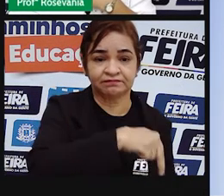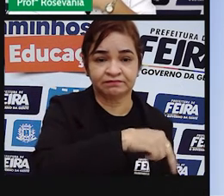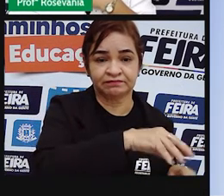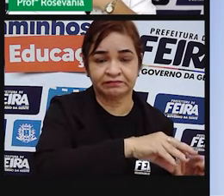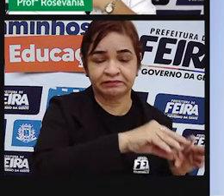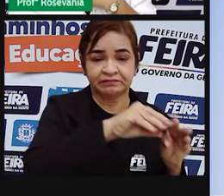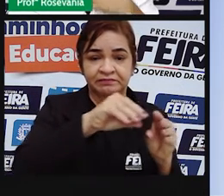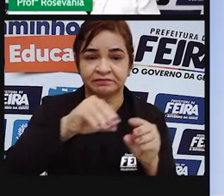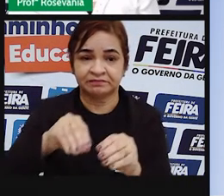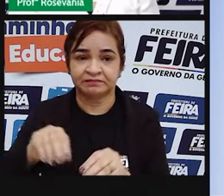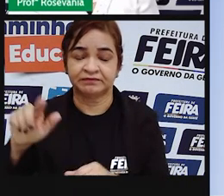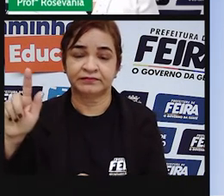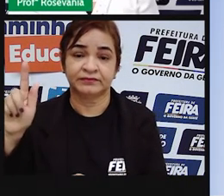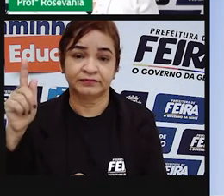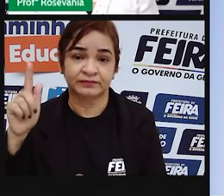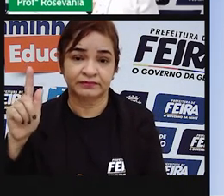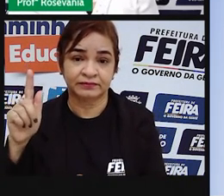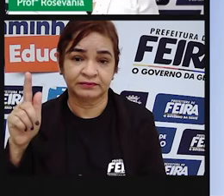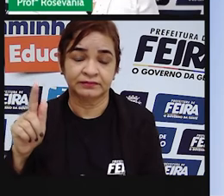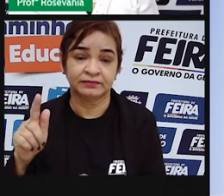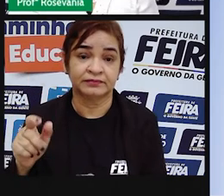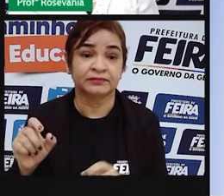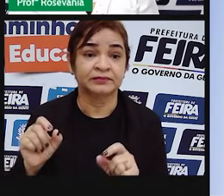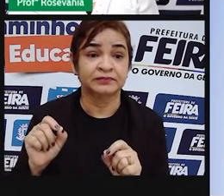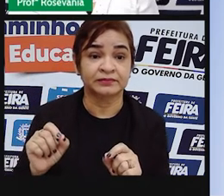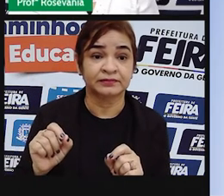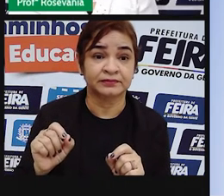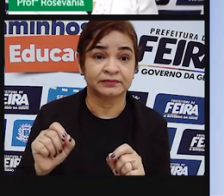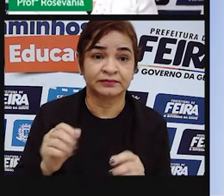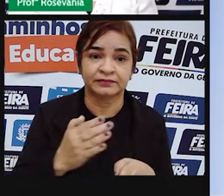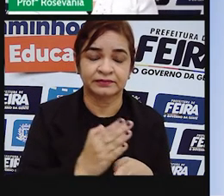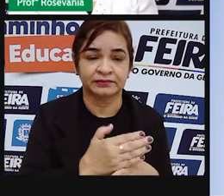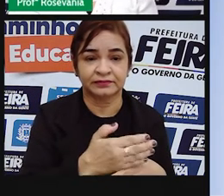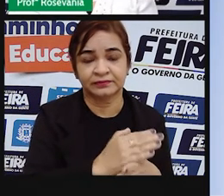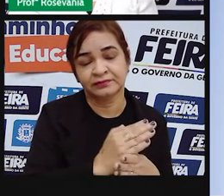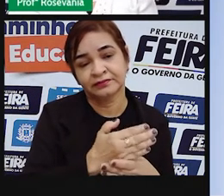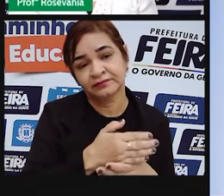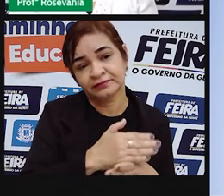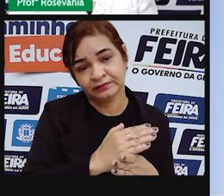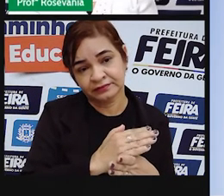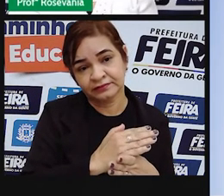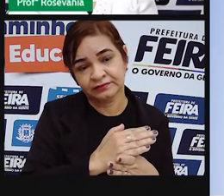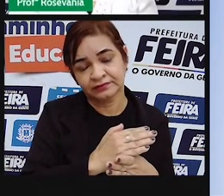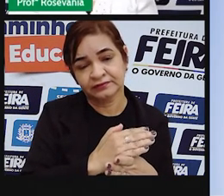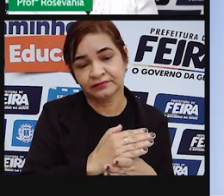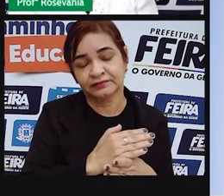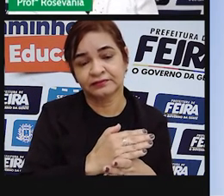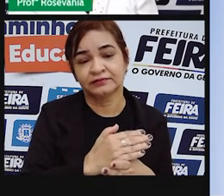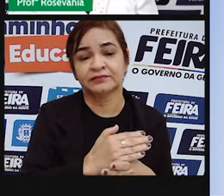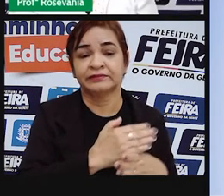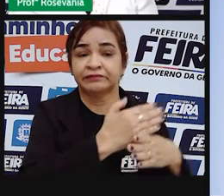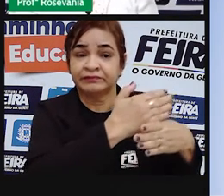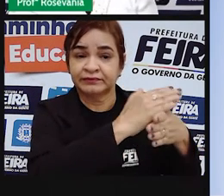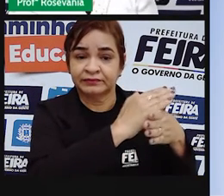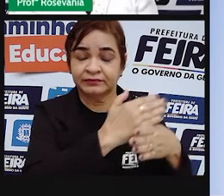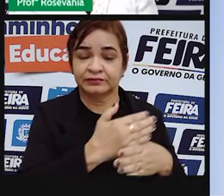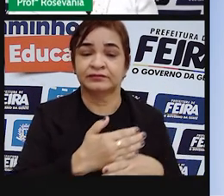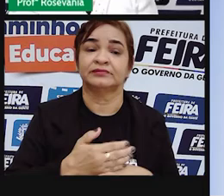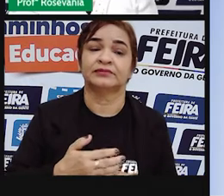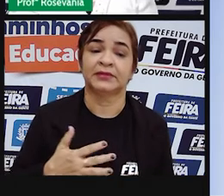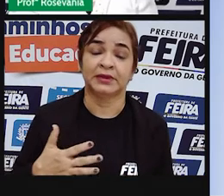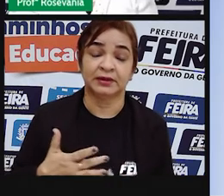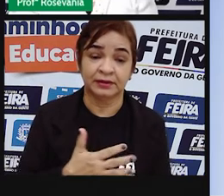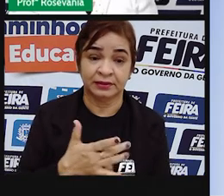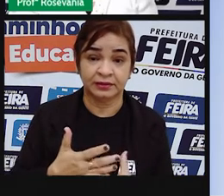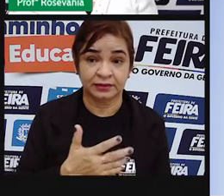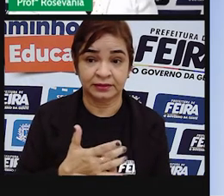uma vez né para Goiás em virtude da construção de Brasília e vocês sabem que a capital era aqui né em Salvador